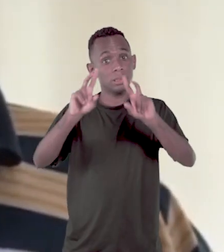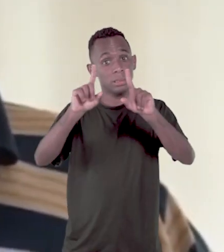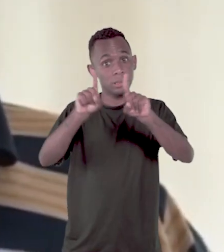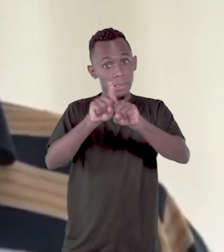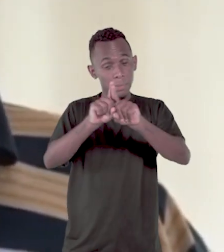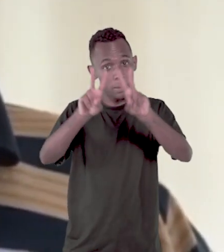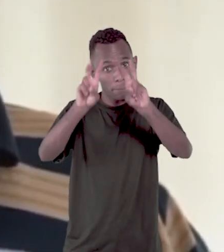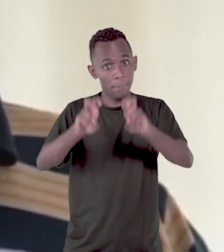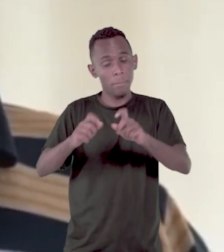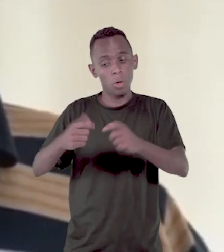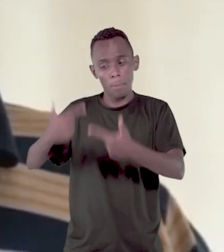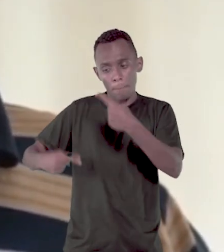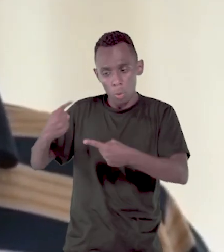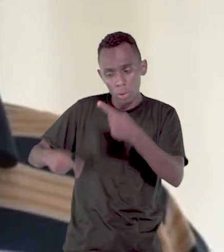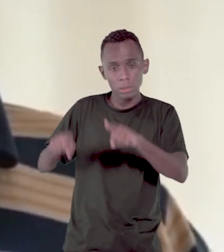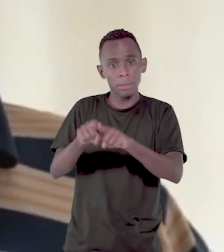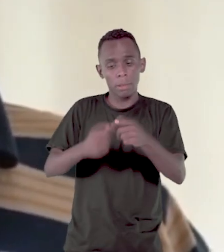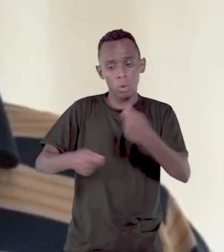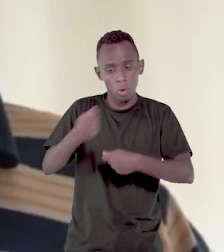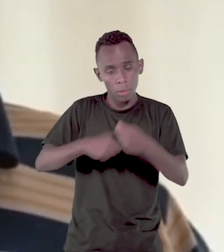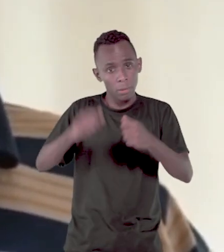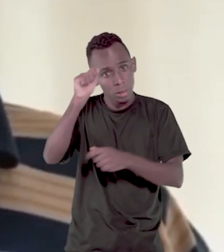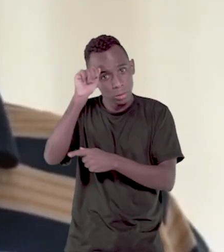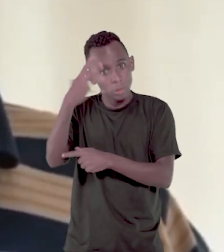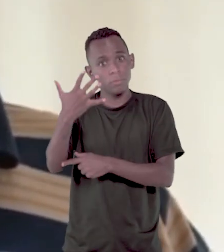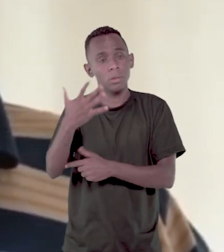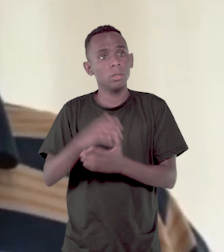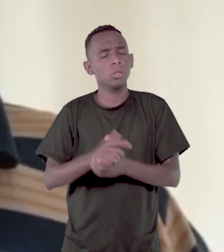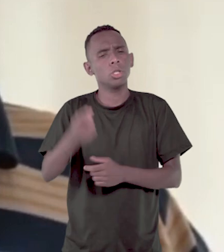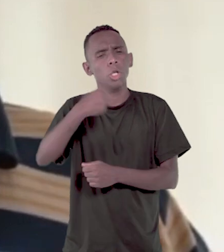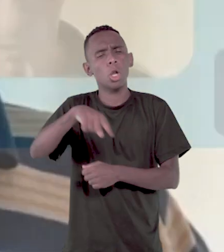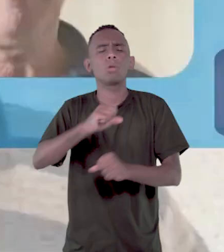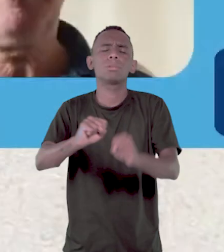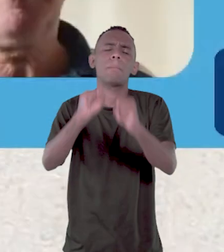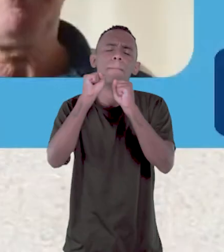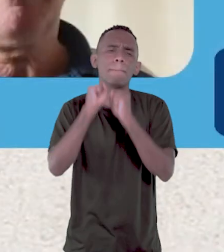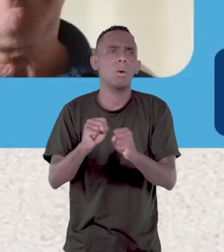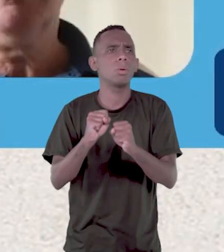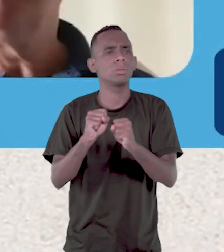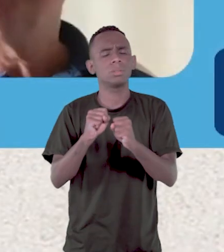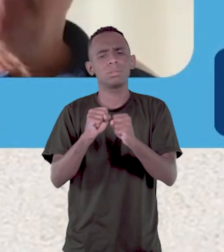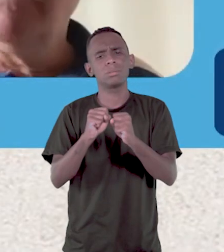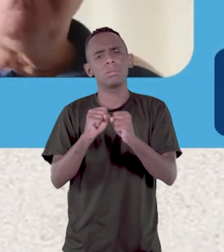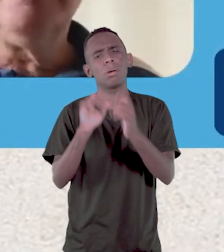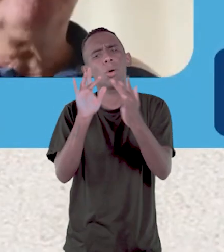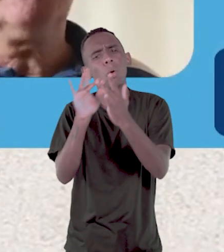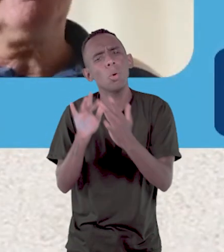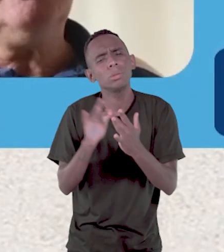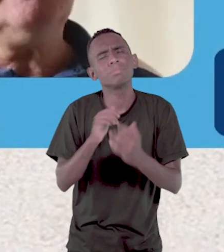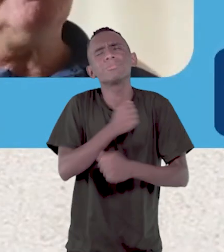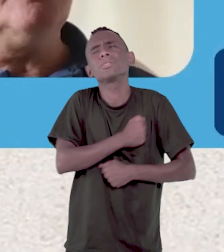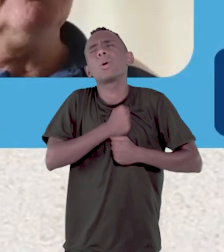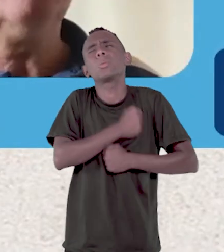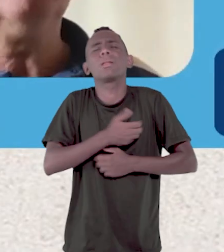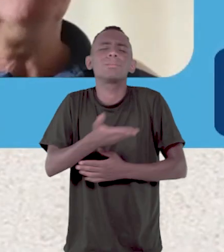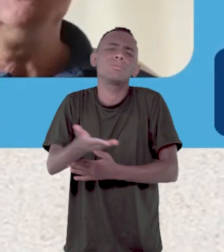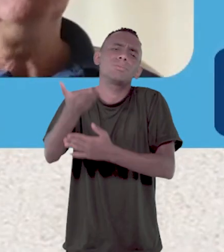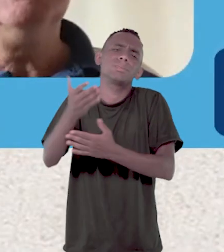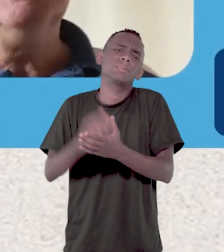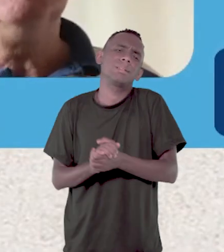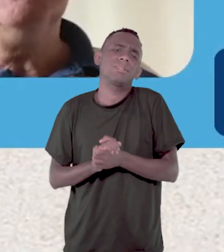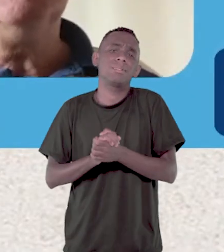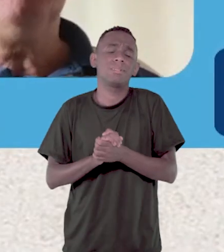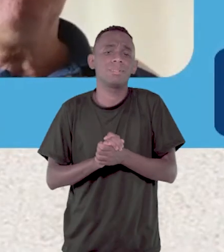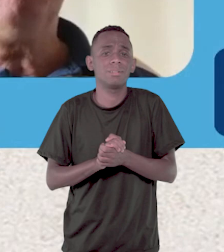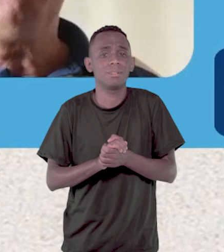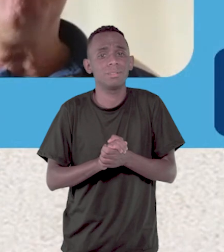questão política e econômica também seja resolvida. Que a gente possa nos encontrar, né, Fato? Saudade de você, saudade então,